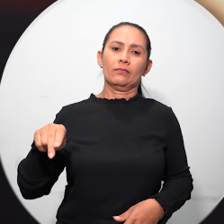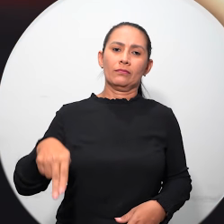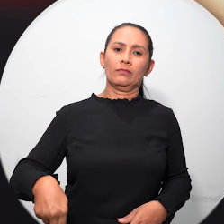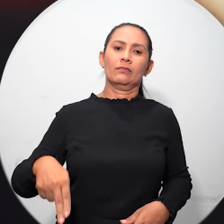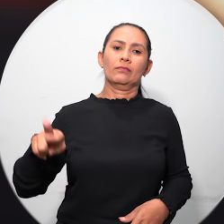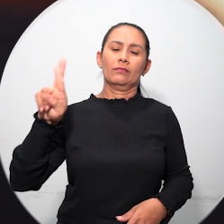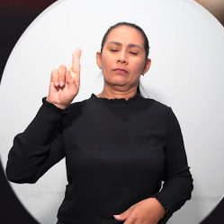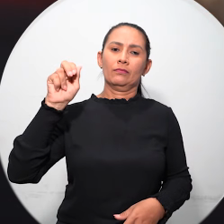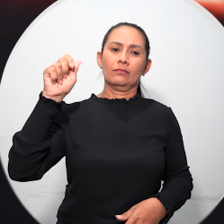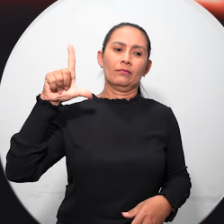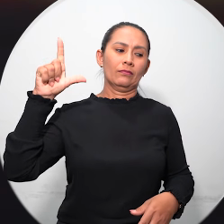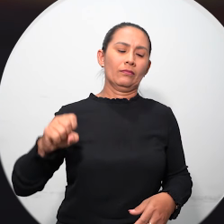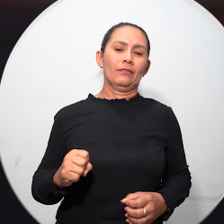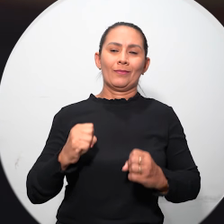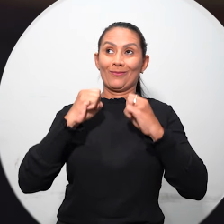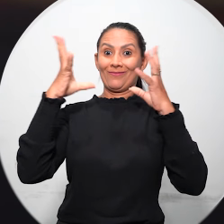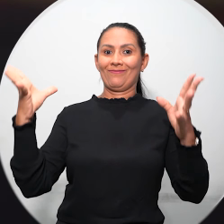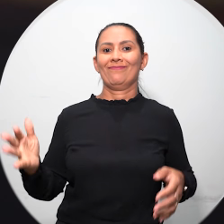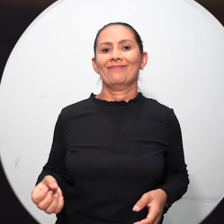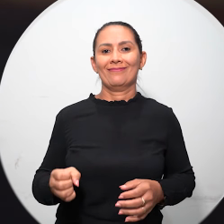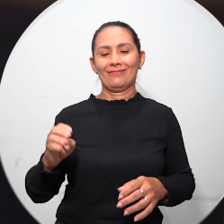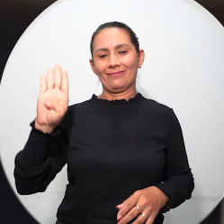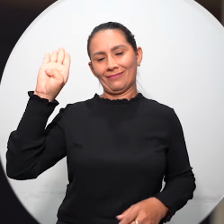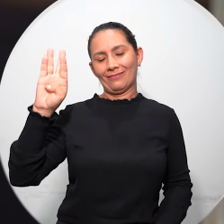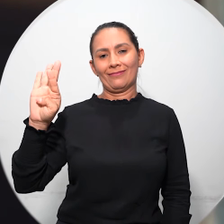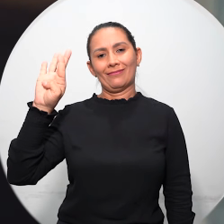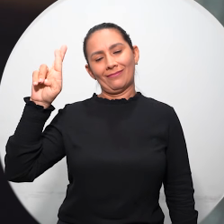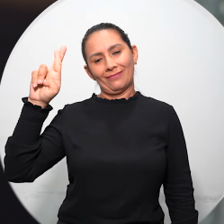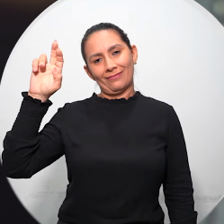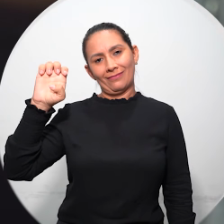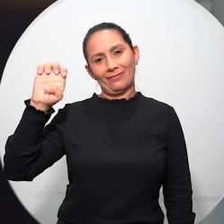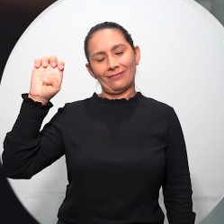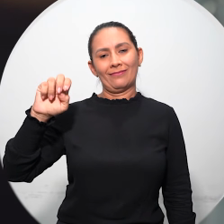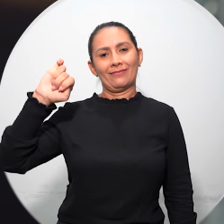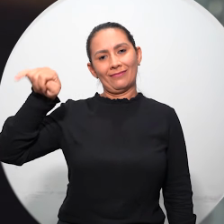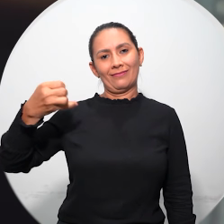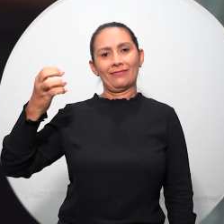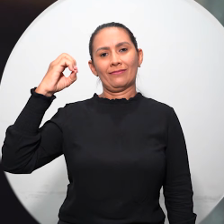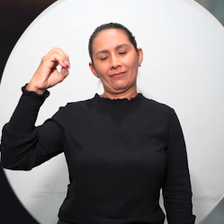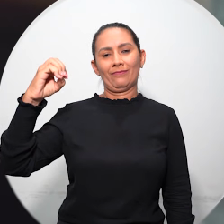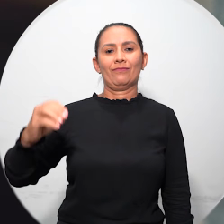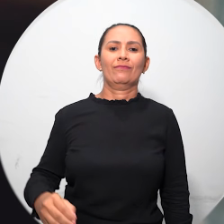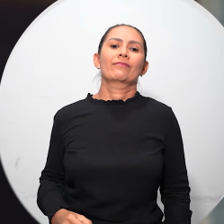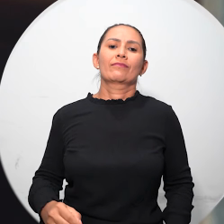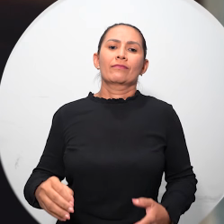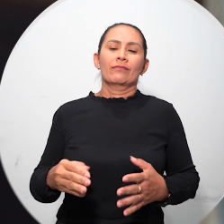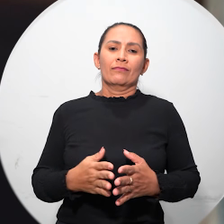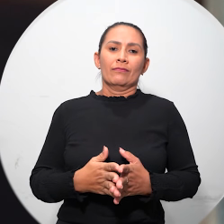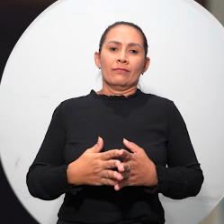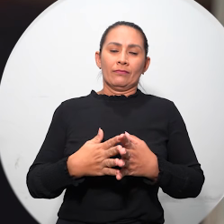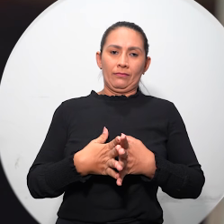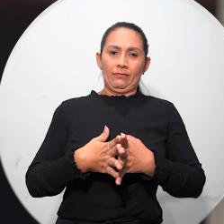Desperta Brejo do Cruz. Se você é meu amigo, queira me respeitar, preserve a serra da turmalina que está em Brejo do Cruz a brilhar, e